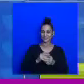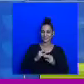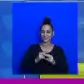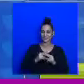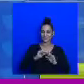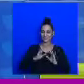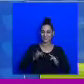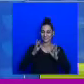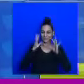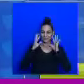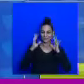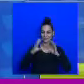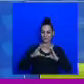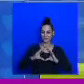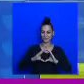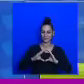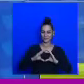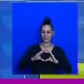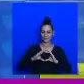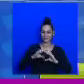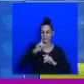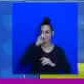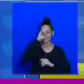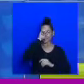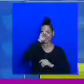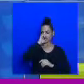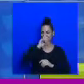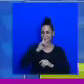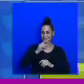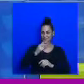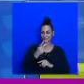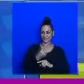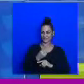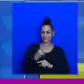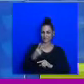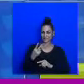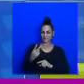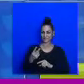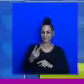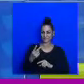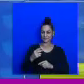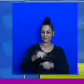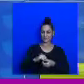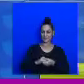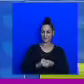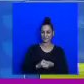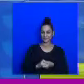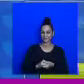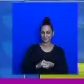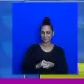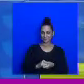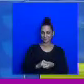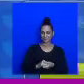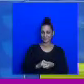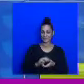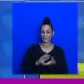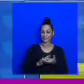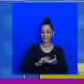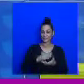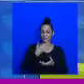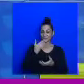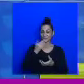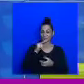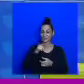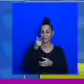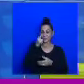Loterias Caixa, já pensou? Bola amarela, 22. Amarela, número 22. Na Loto Fácil